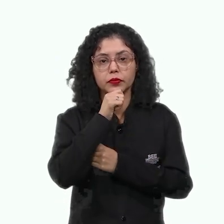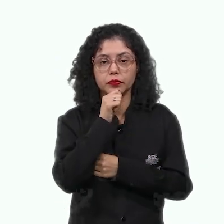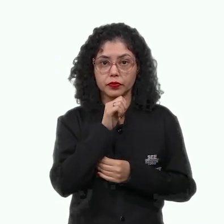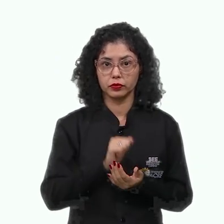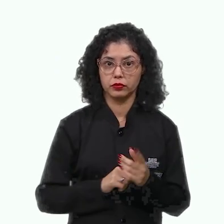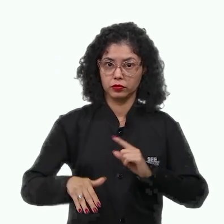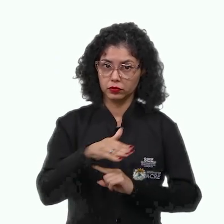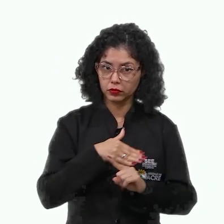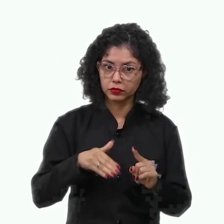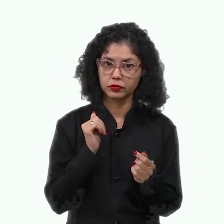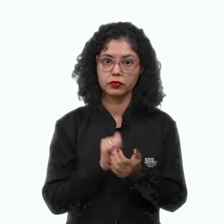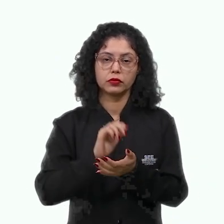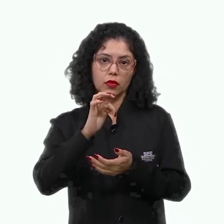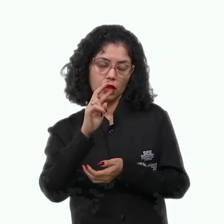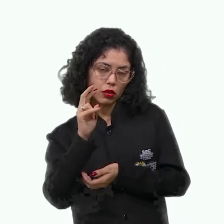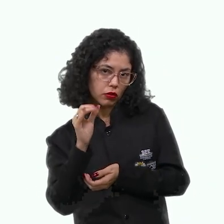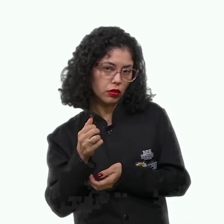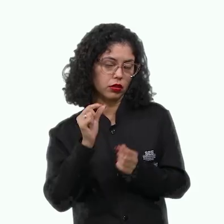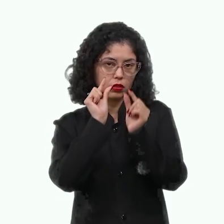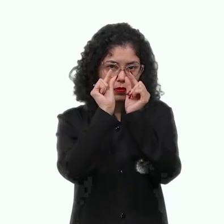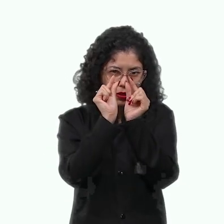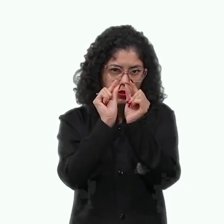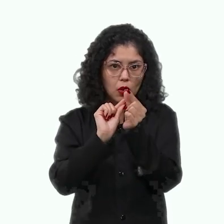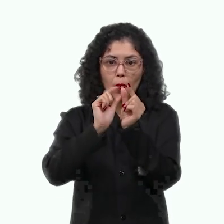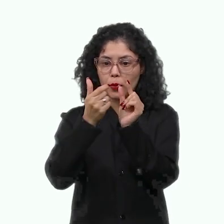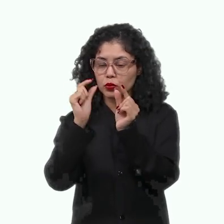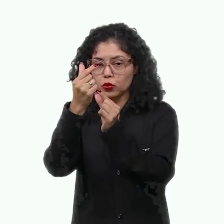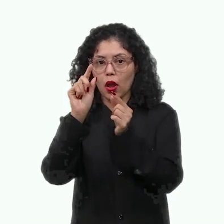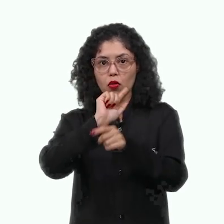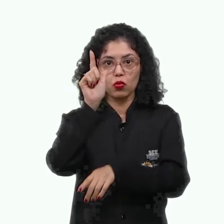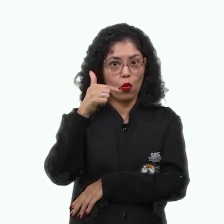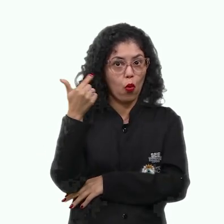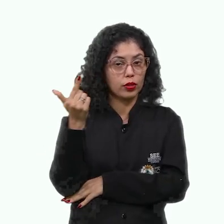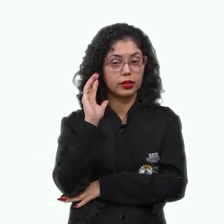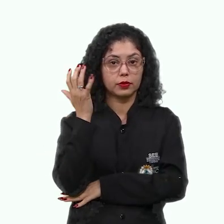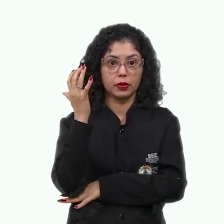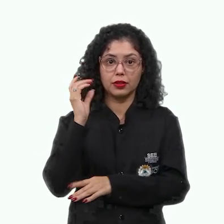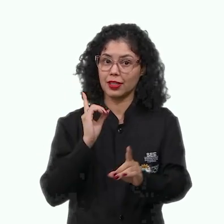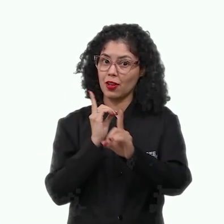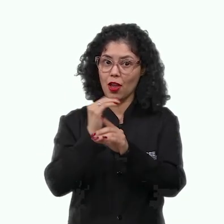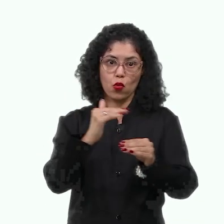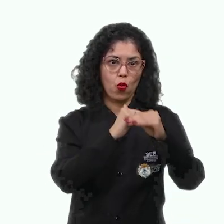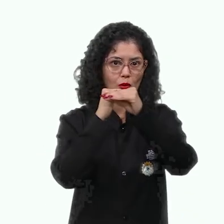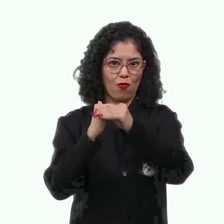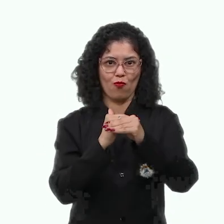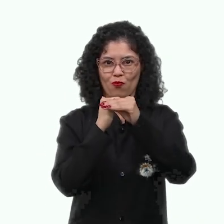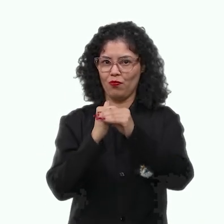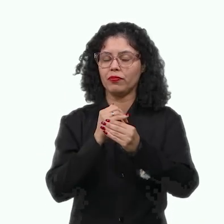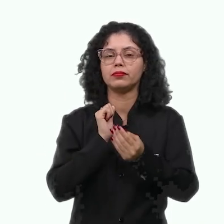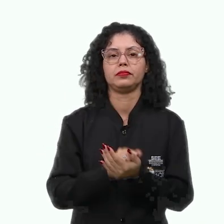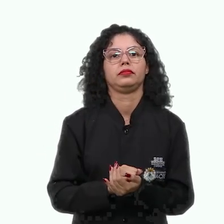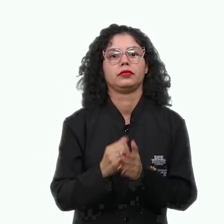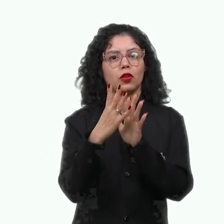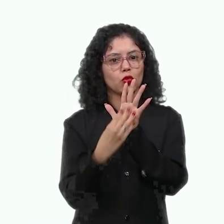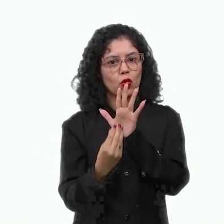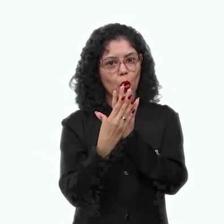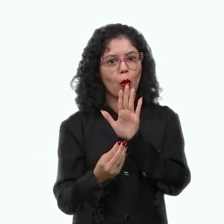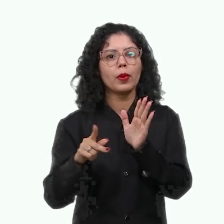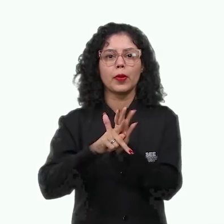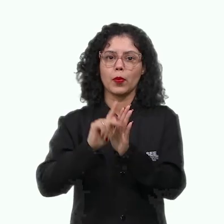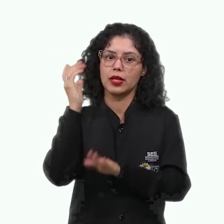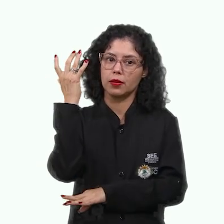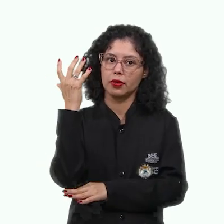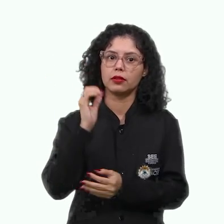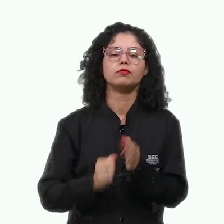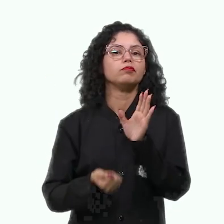nutritivo estéril. Esse fragmento se multiplica e forma novas plantas idênticas, seus clones. As plantas são